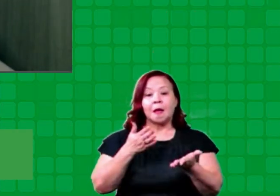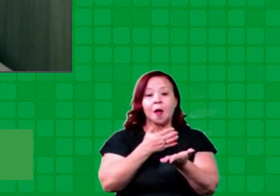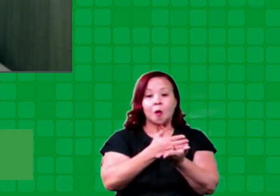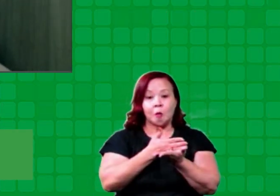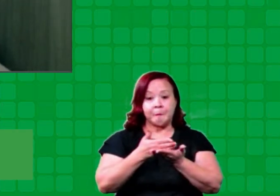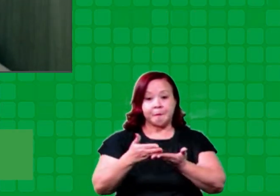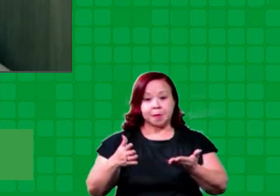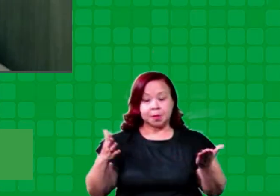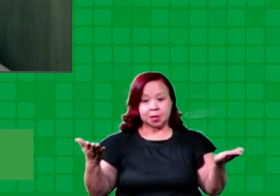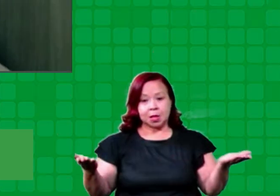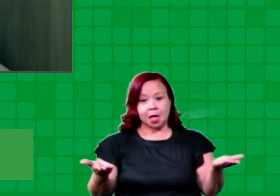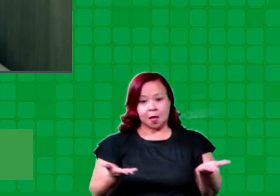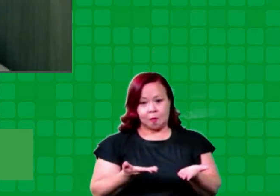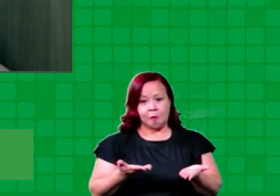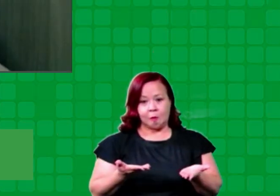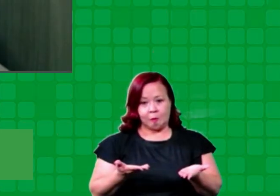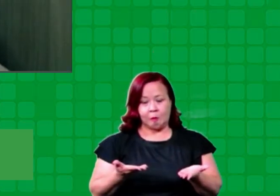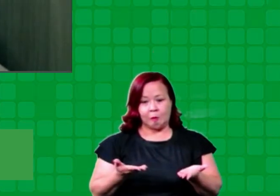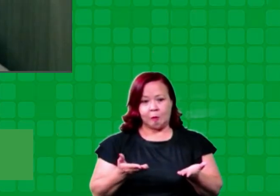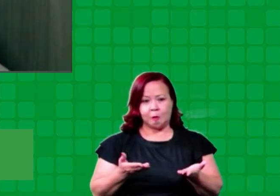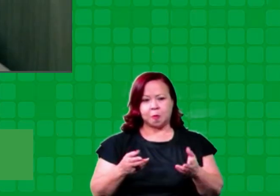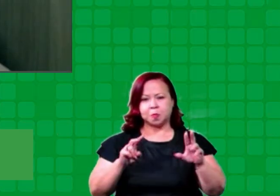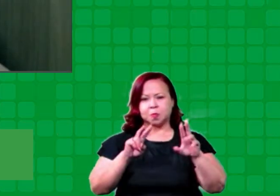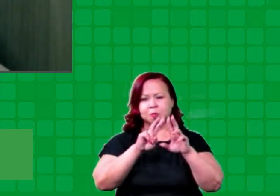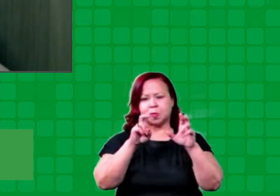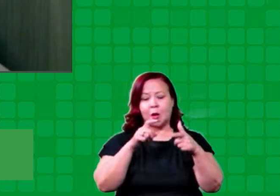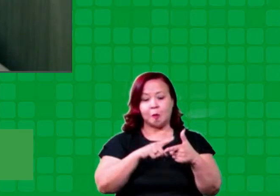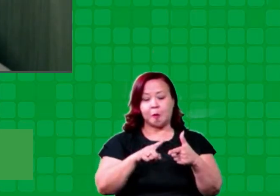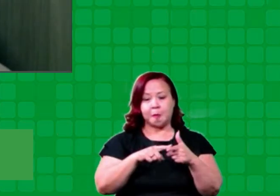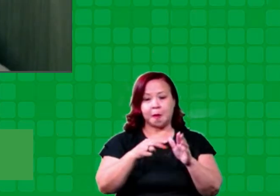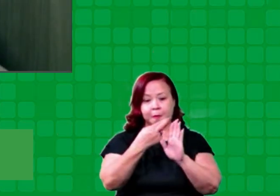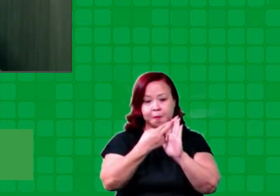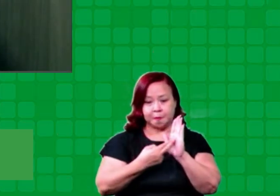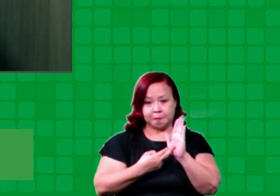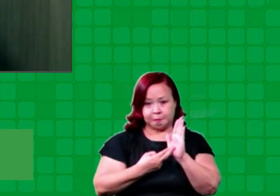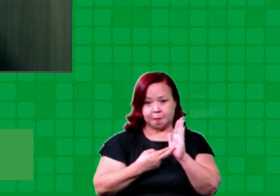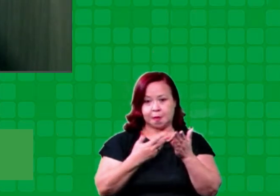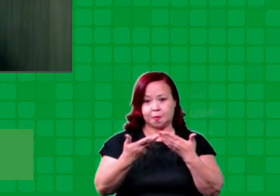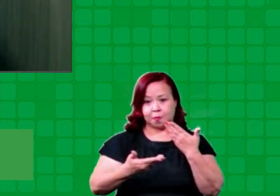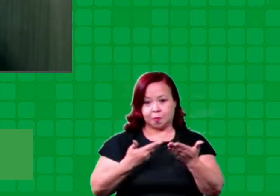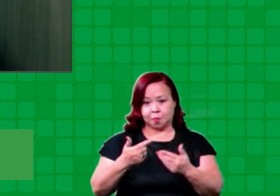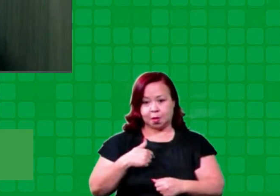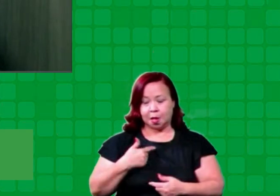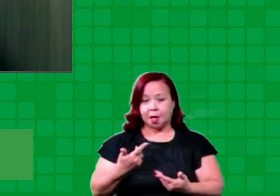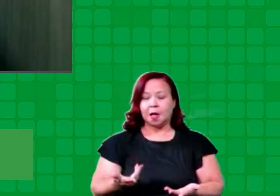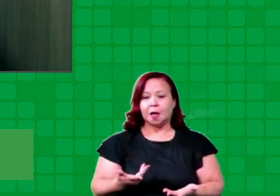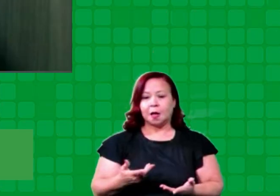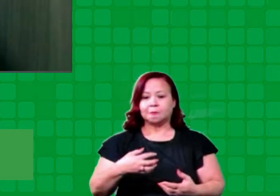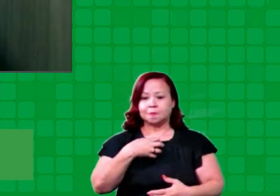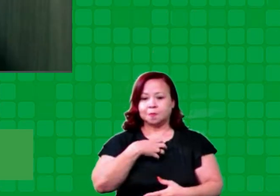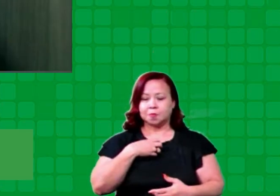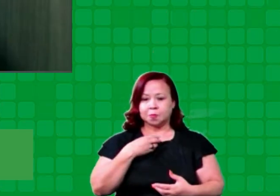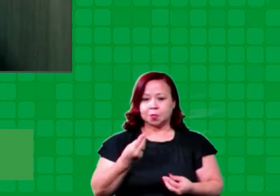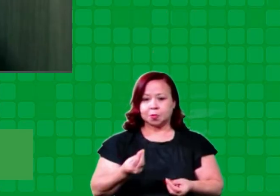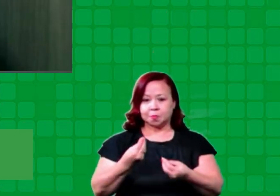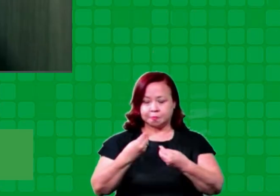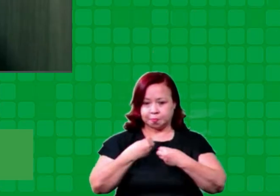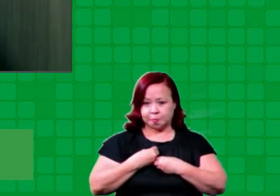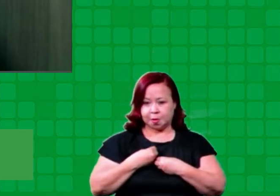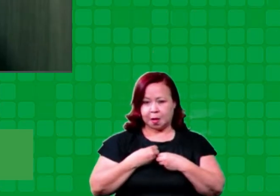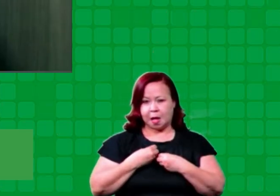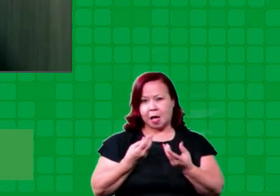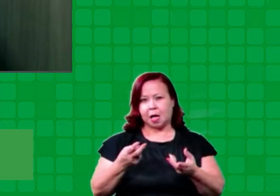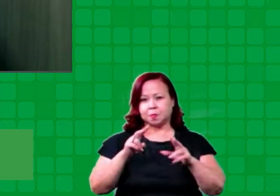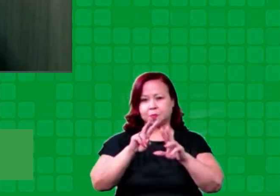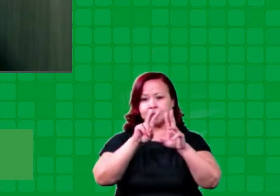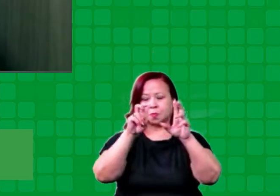Iniciando aqui a questão da relatoria, eu fui muito bem contemplada pela fala do Paulo, da questão dos processos